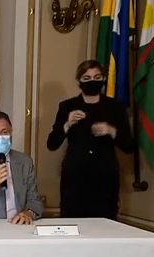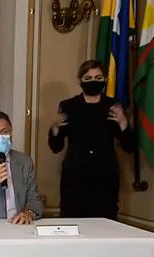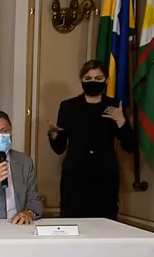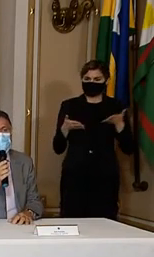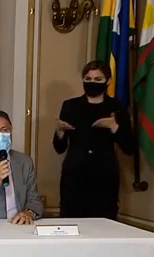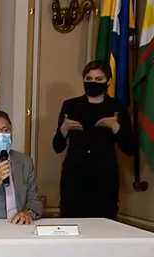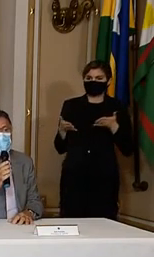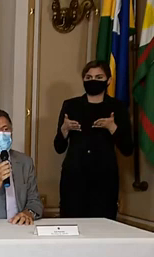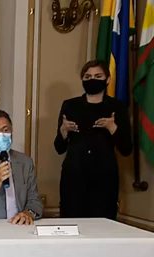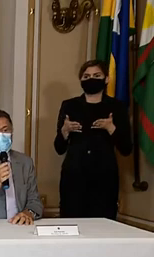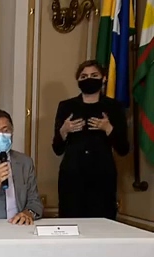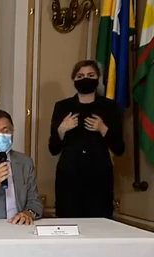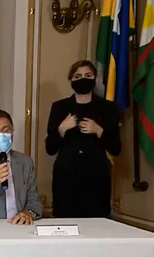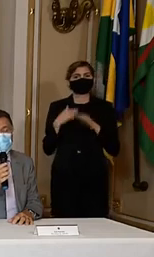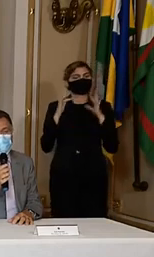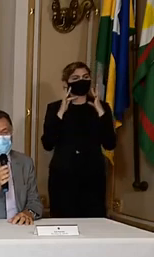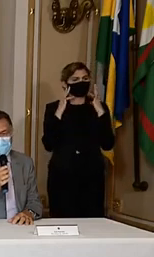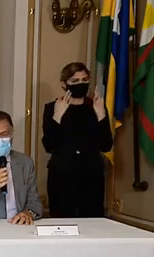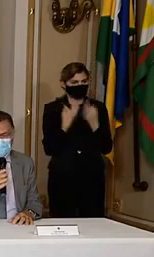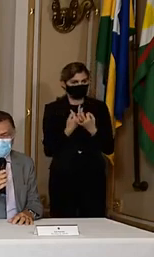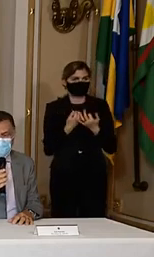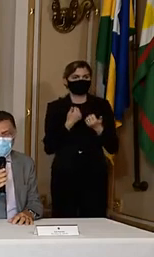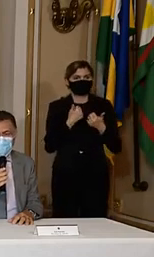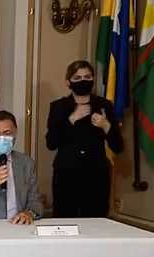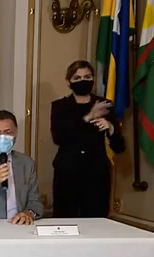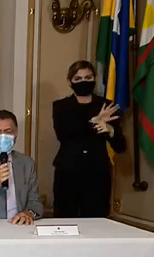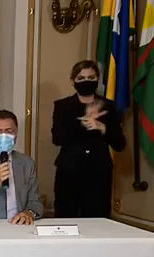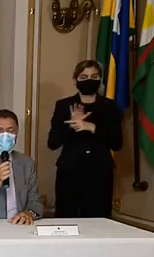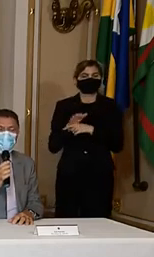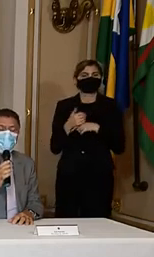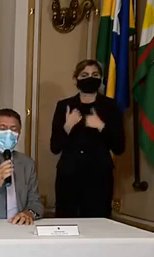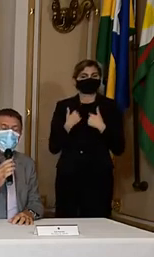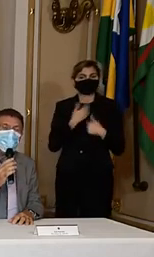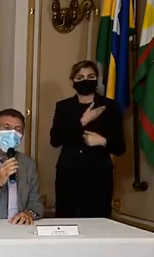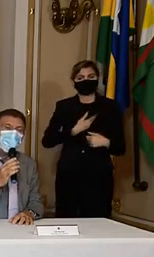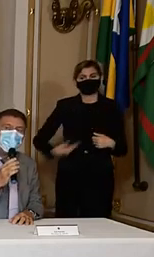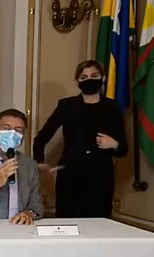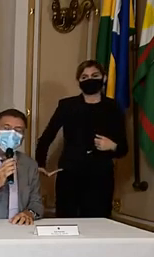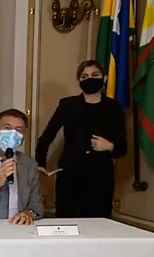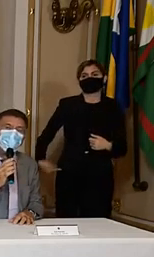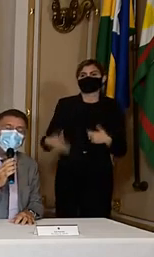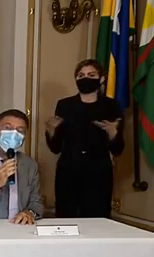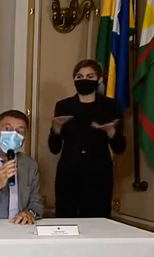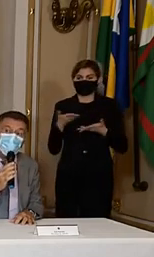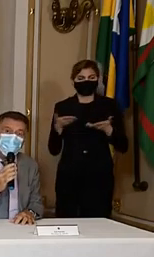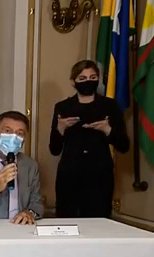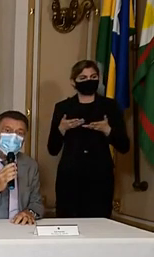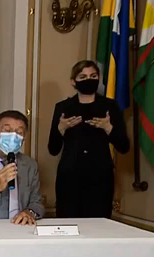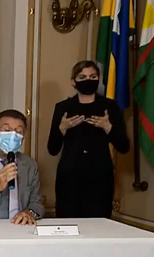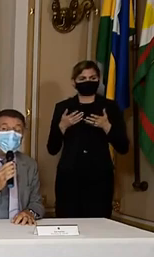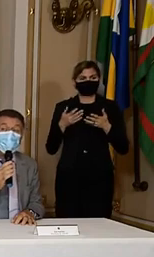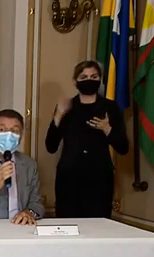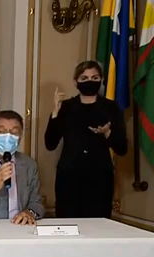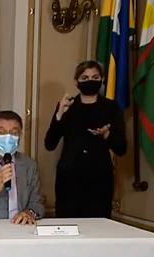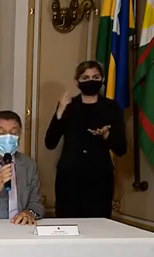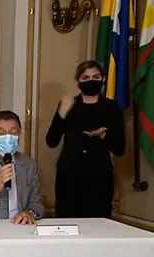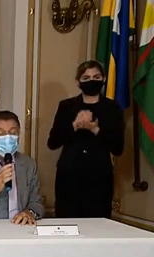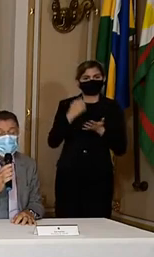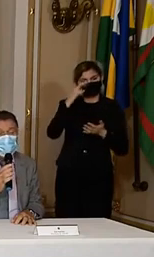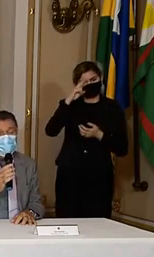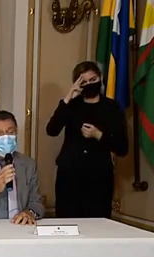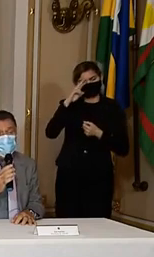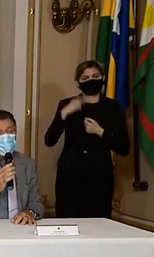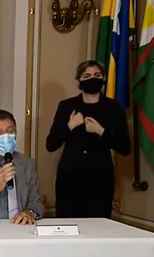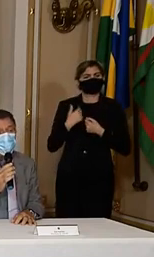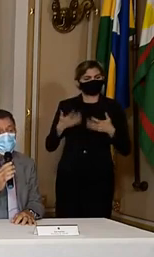momento nos acompanham e as famílias beneficiadas se o governador Esse é um momento histórico e de muita